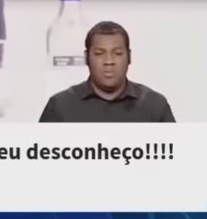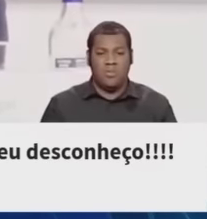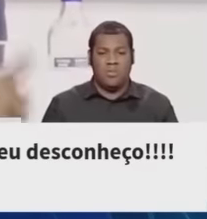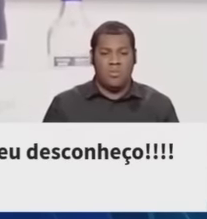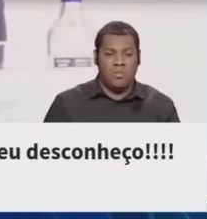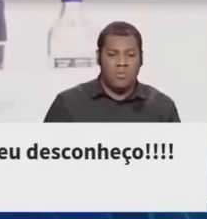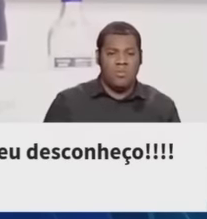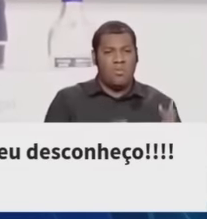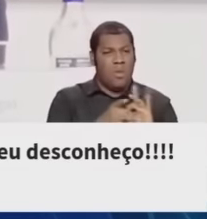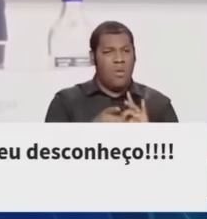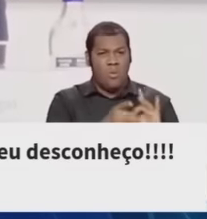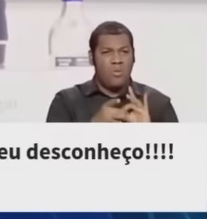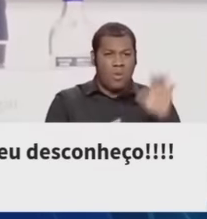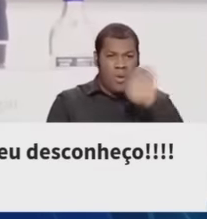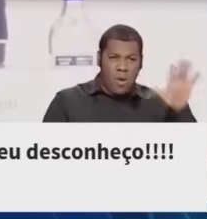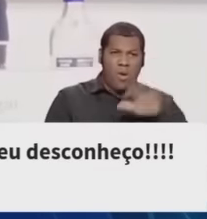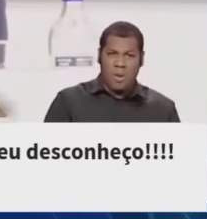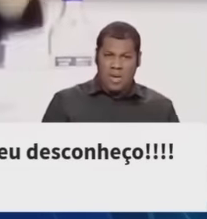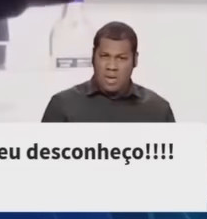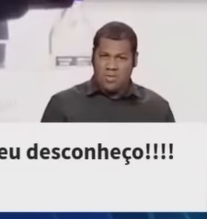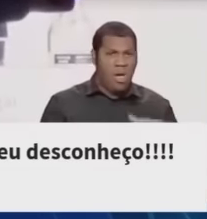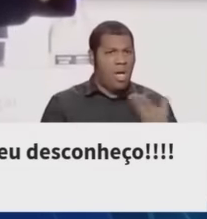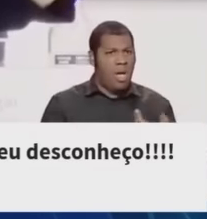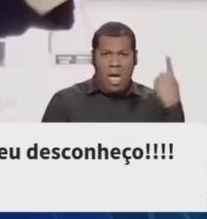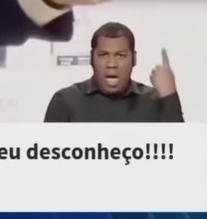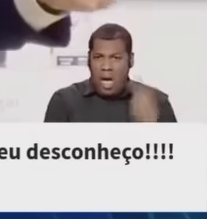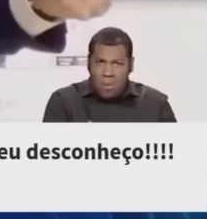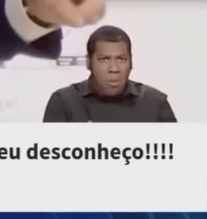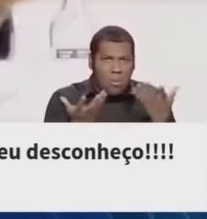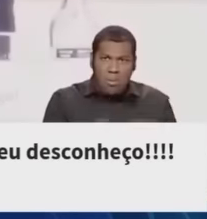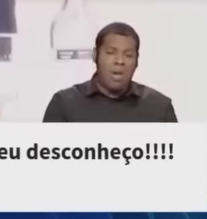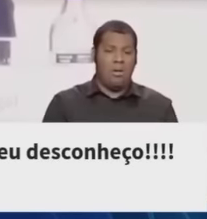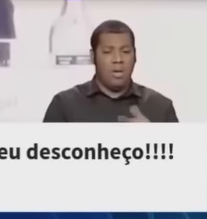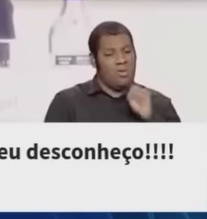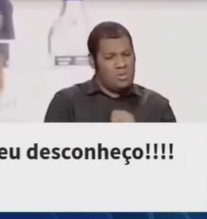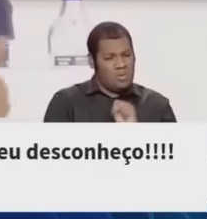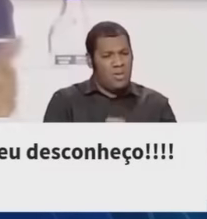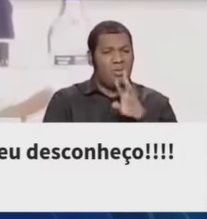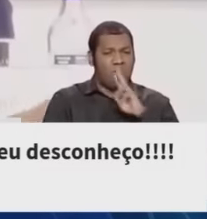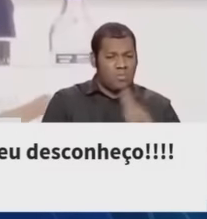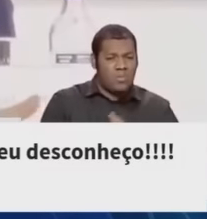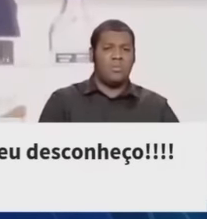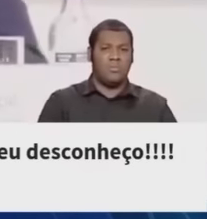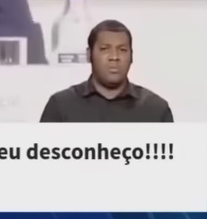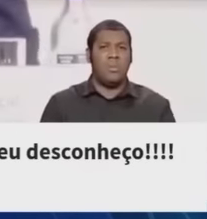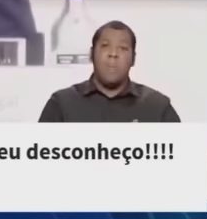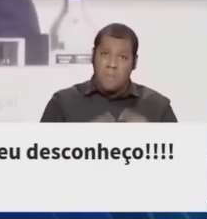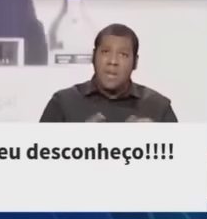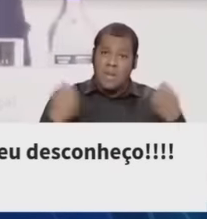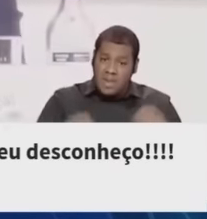União Europeia não permite que se faça um acordo. É preciso, nós vamos fazer a resposta. E vamos mandar a resposta, mas é preciso que a gente comece a